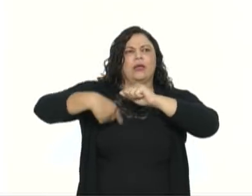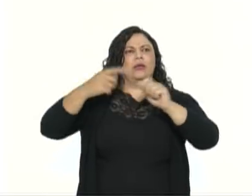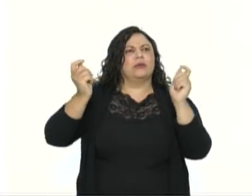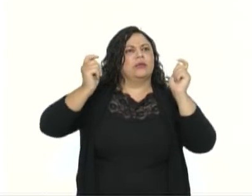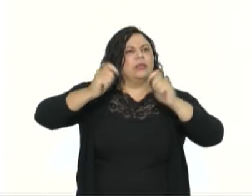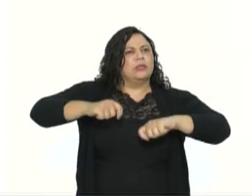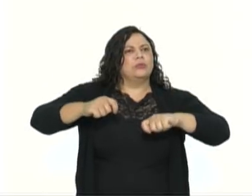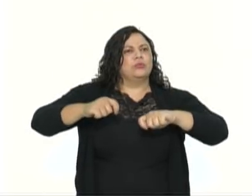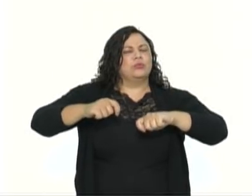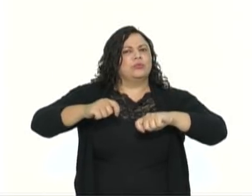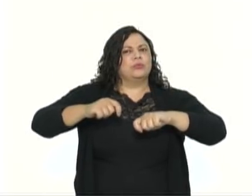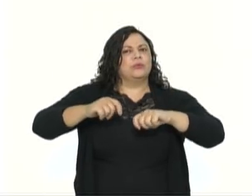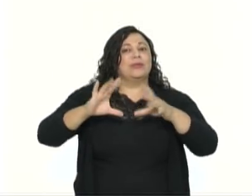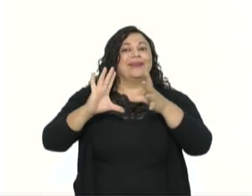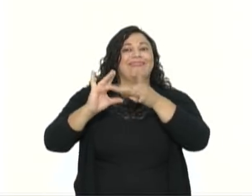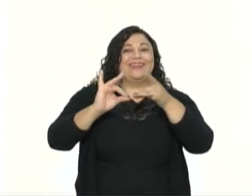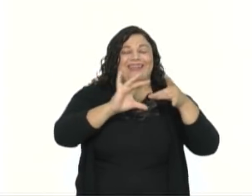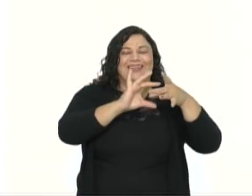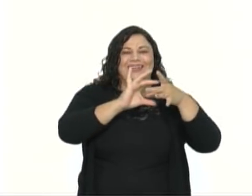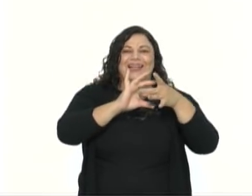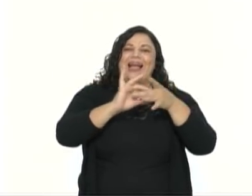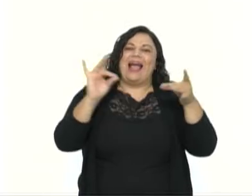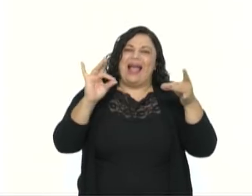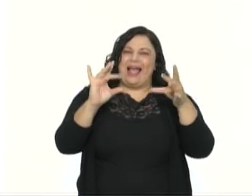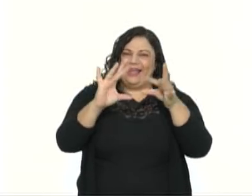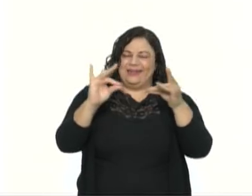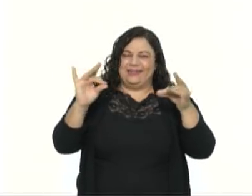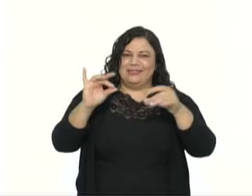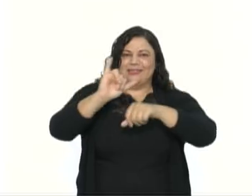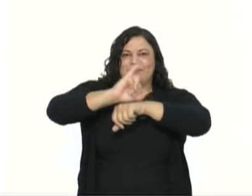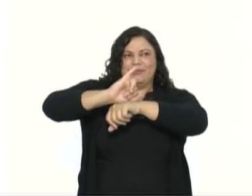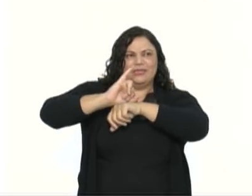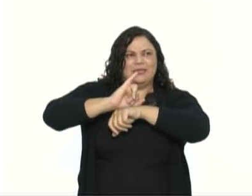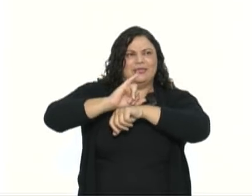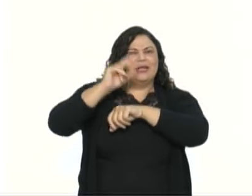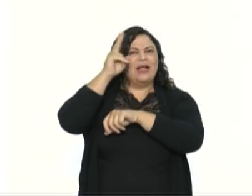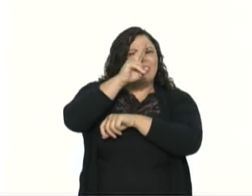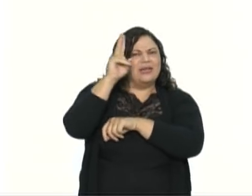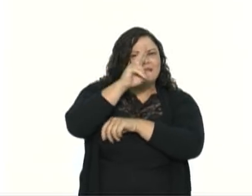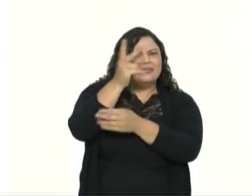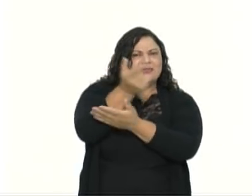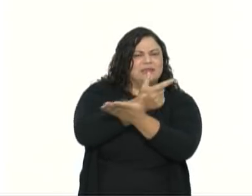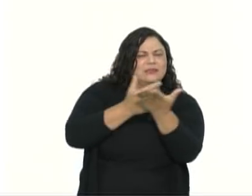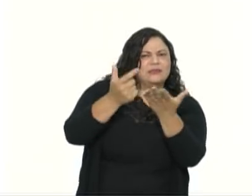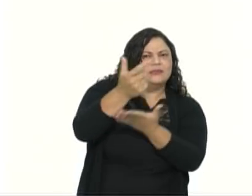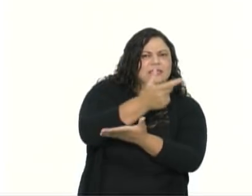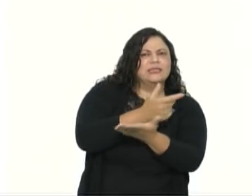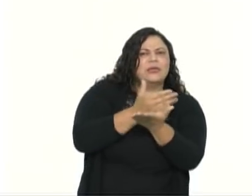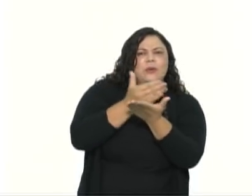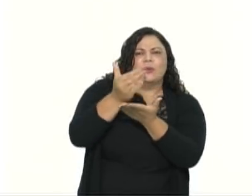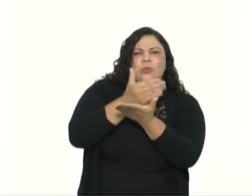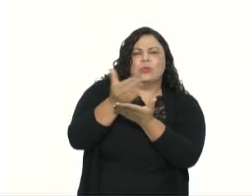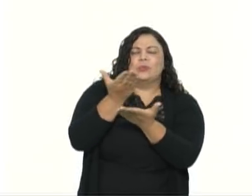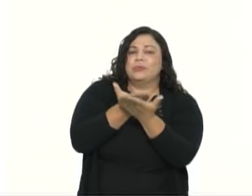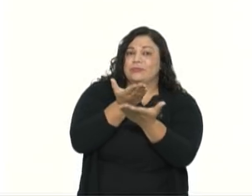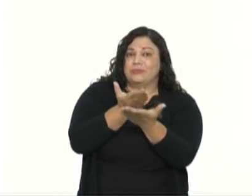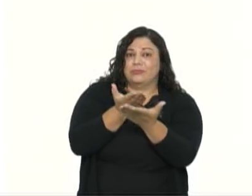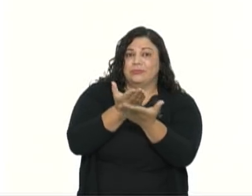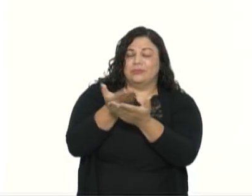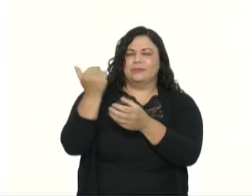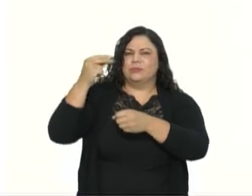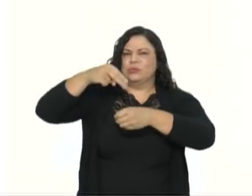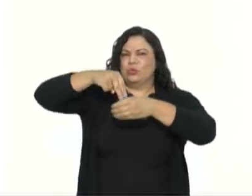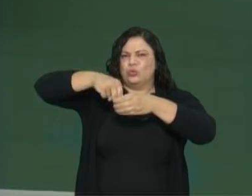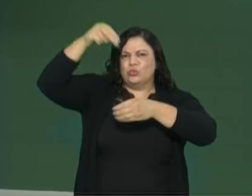metal, ou seja, o espaço entre o núcleo dos átomos. Lembra o desenho que eu mostrei no começo da aula? Os núcleos dos